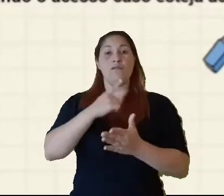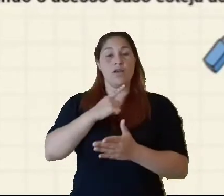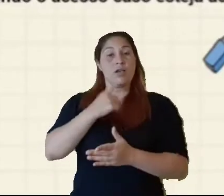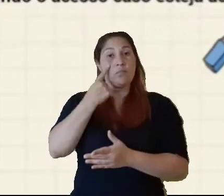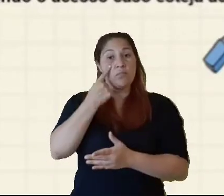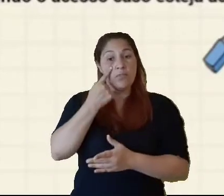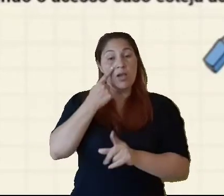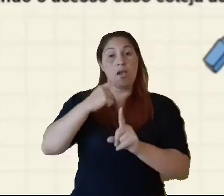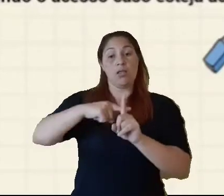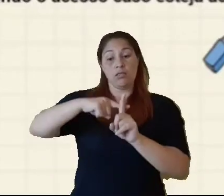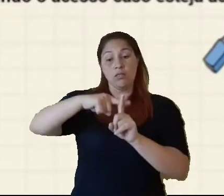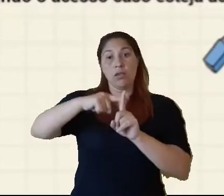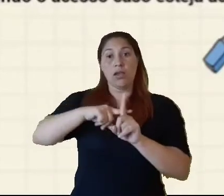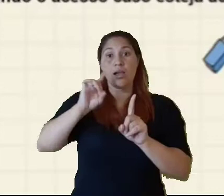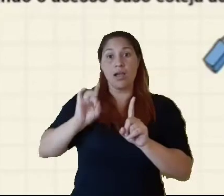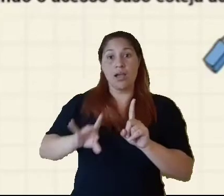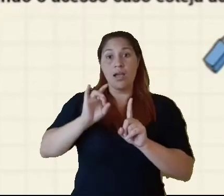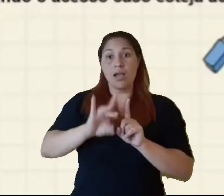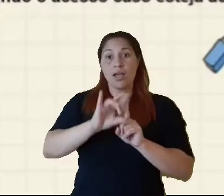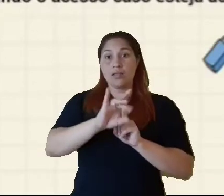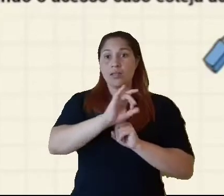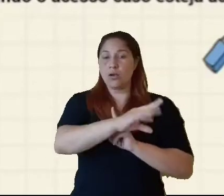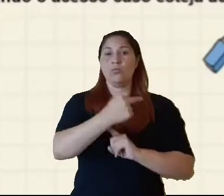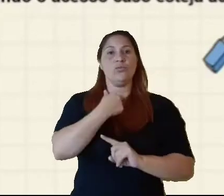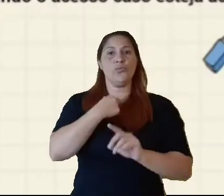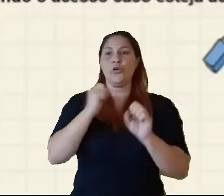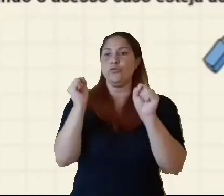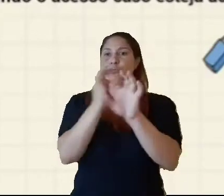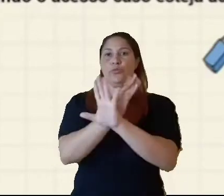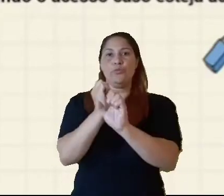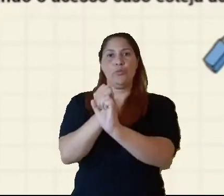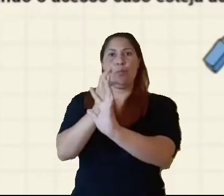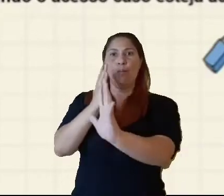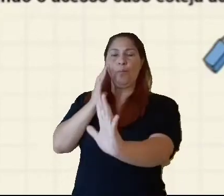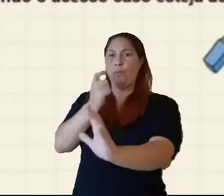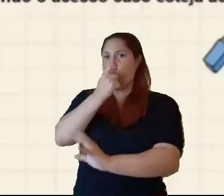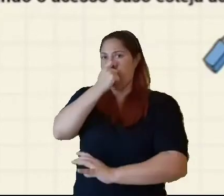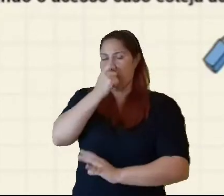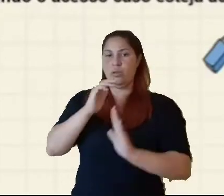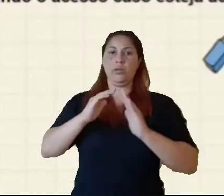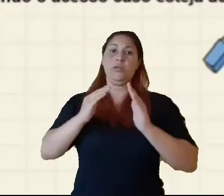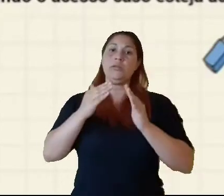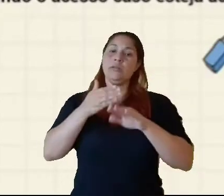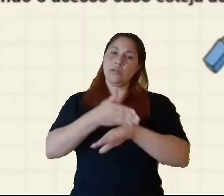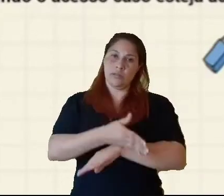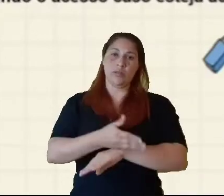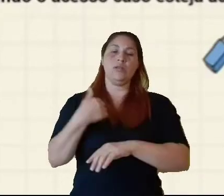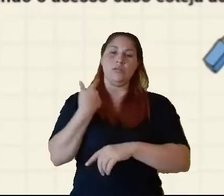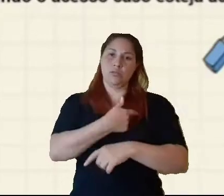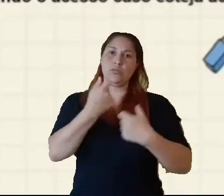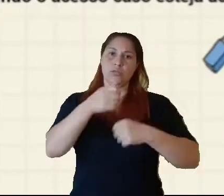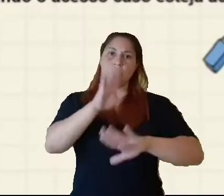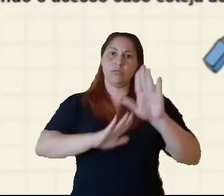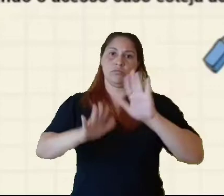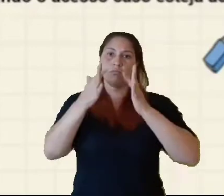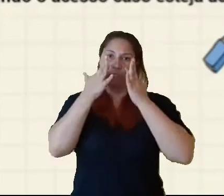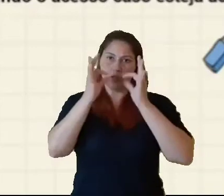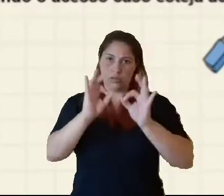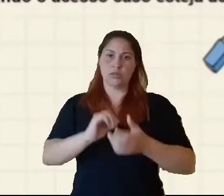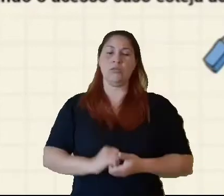Então, não vai poder ter aglomeração na entrada. A gente vai ter que cuidar de todas essas medidas protetivas, tá